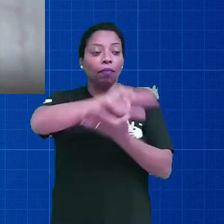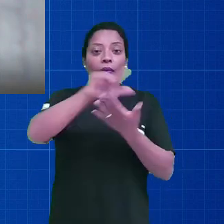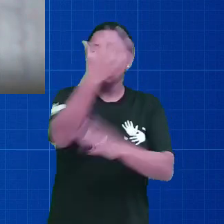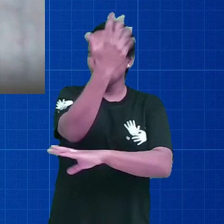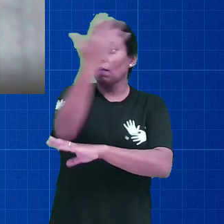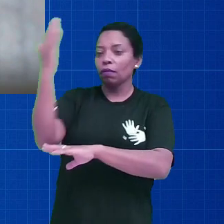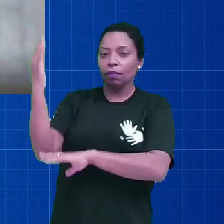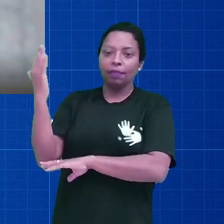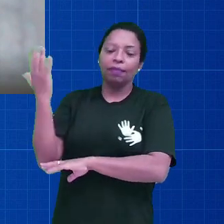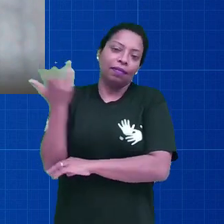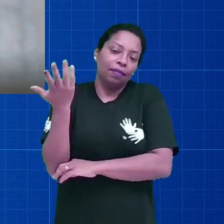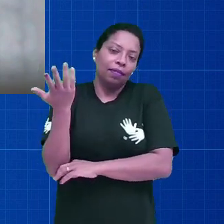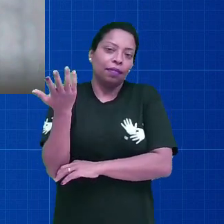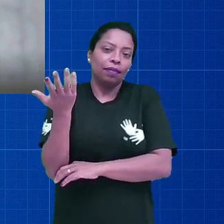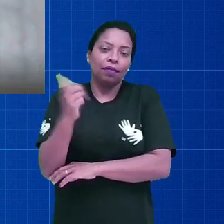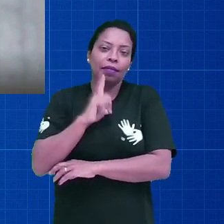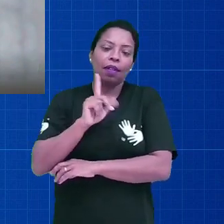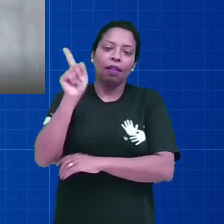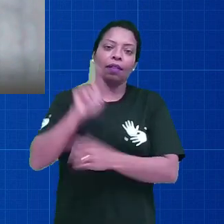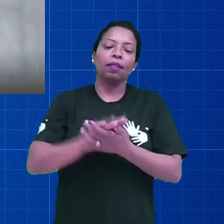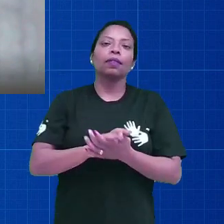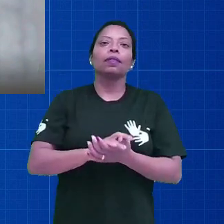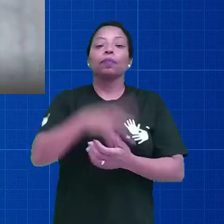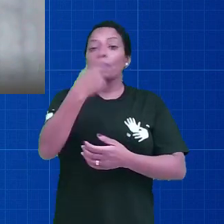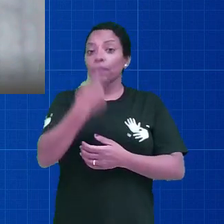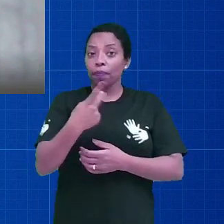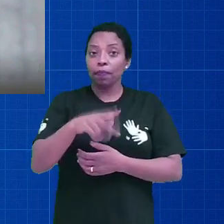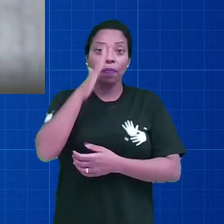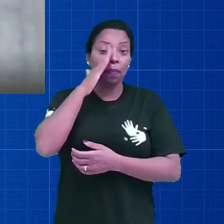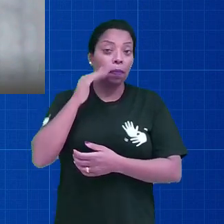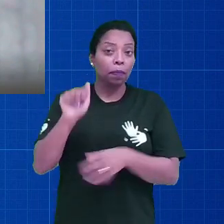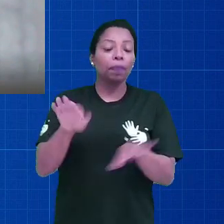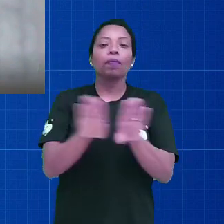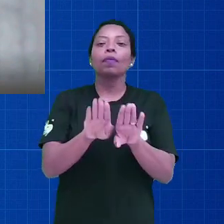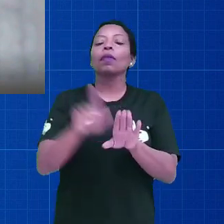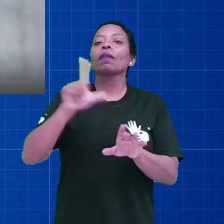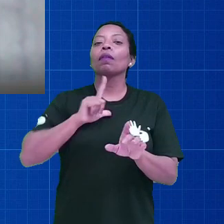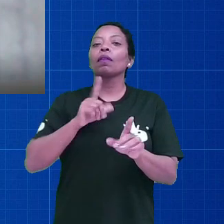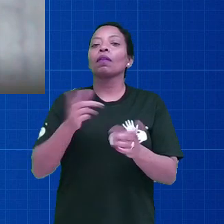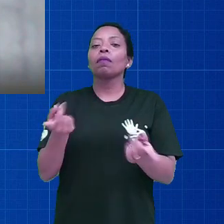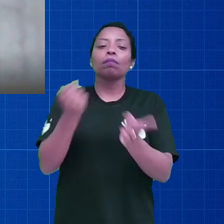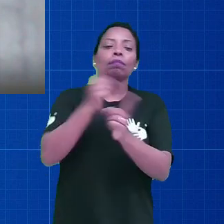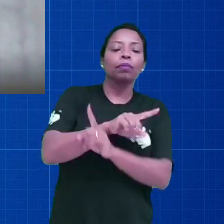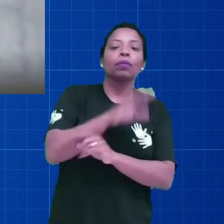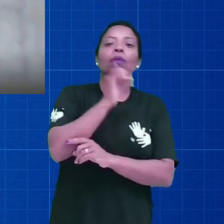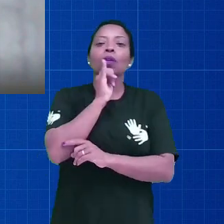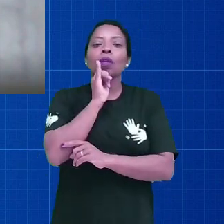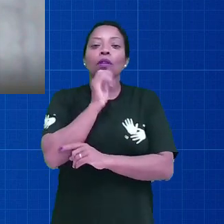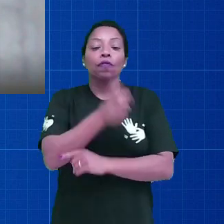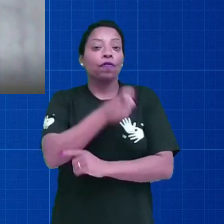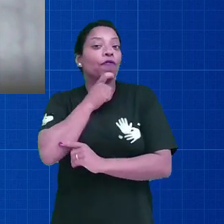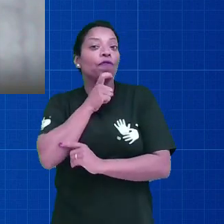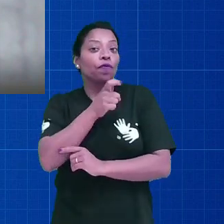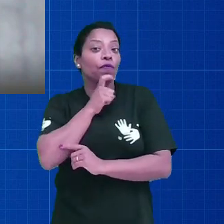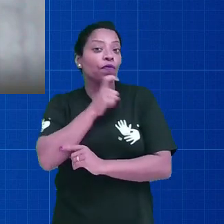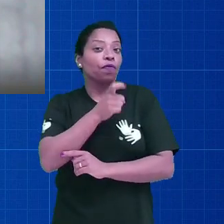local. Outra questão que nós temos muito em Araucária também é a questão da inversão térmica em ambientes de inverno, né? Nós